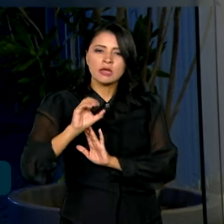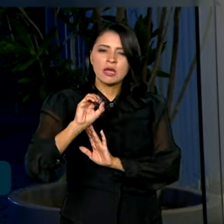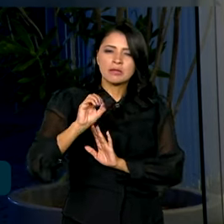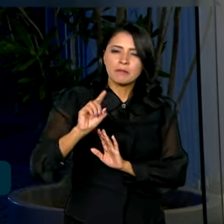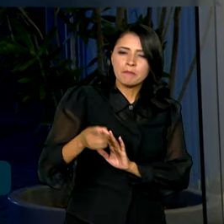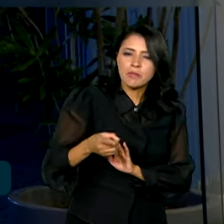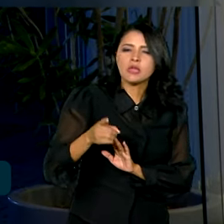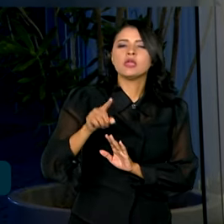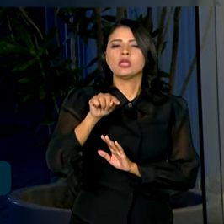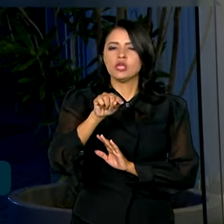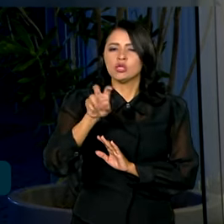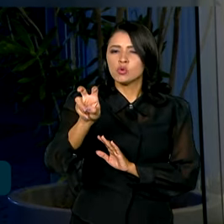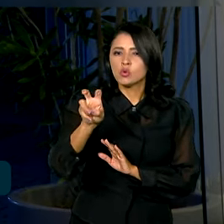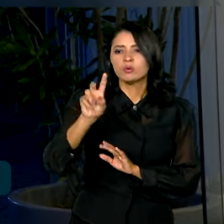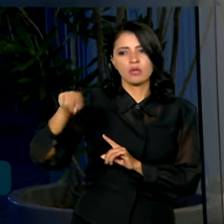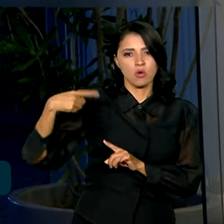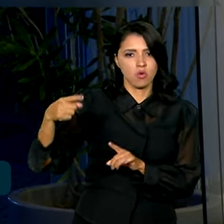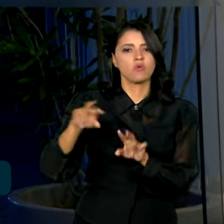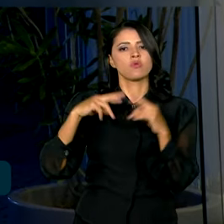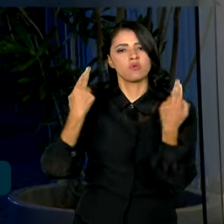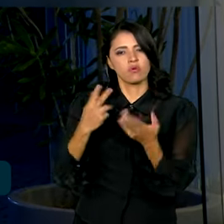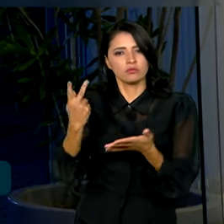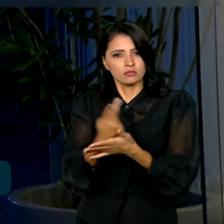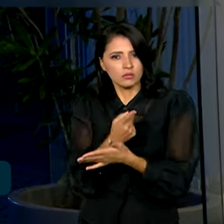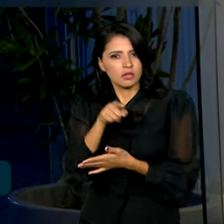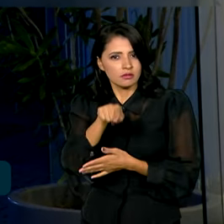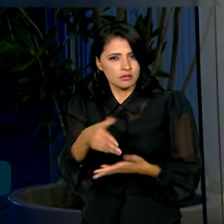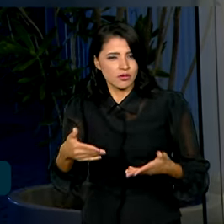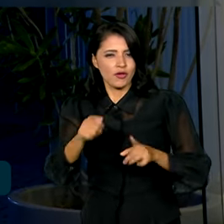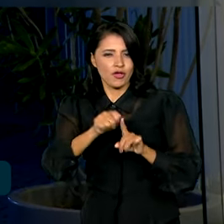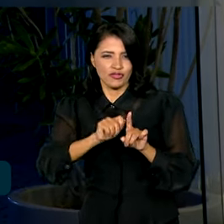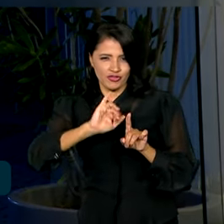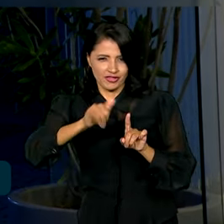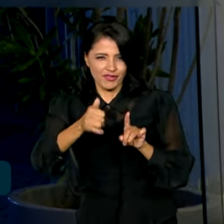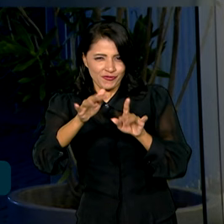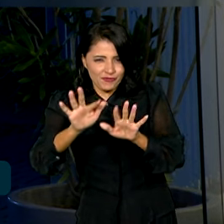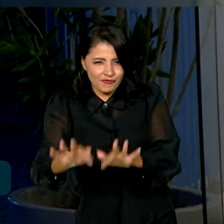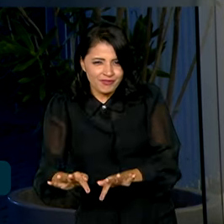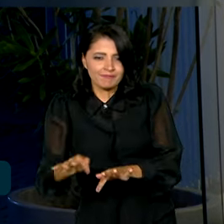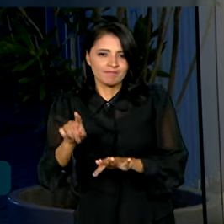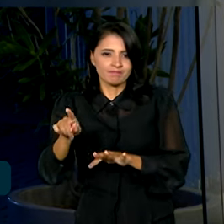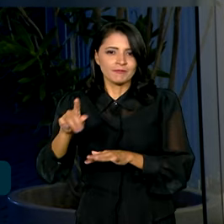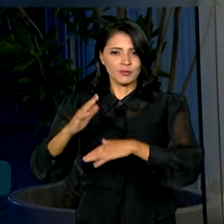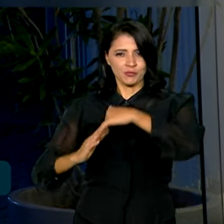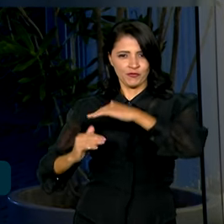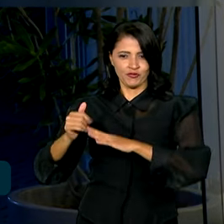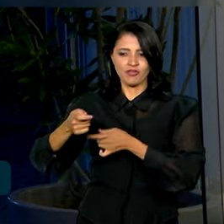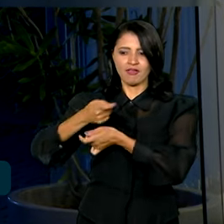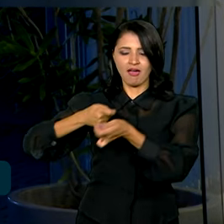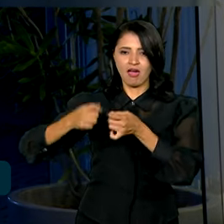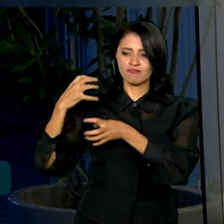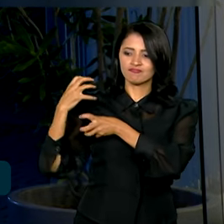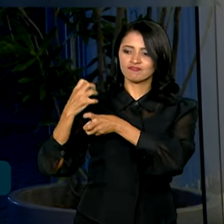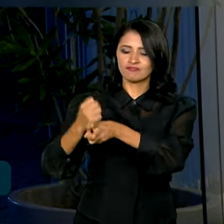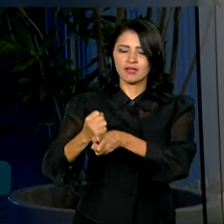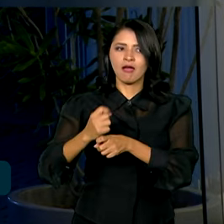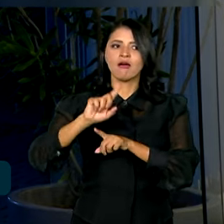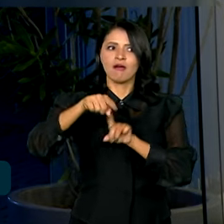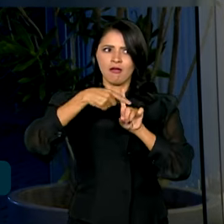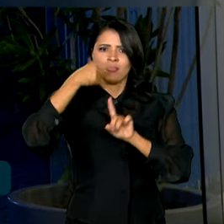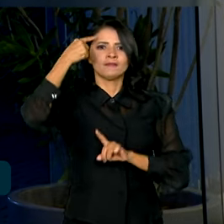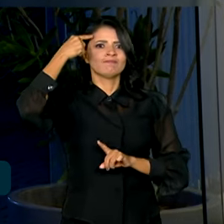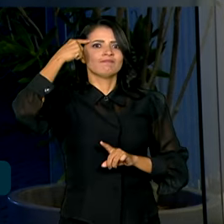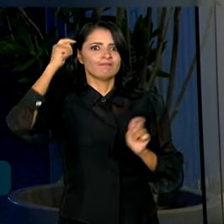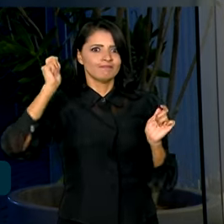0,5 ponto percentual nessa próxima reunião, que acontece agora no final de janeiro. Os economistas estão otimistas também quanto ao resultado da